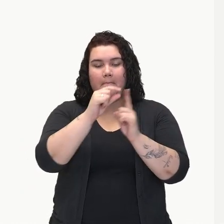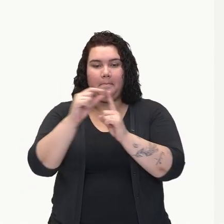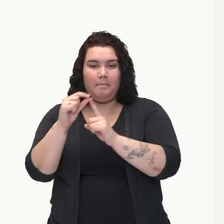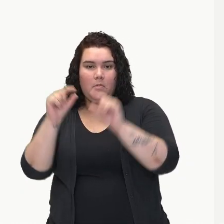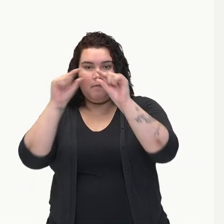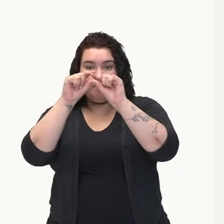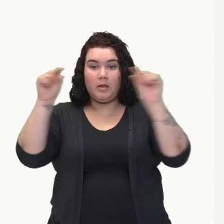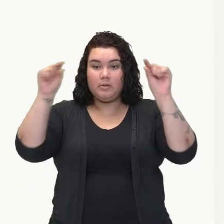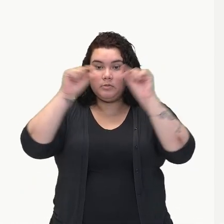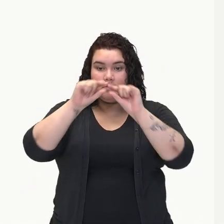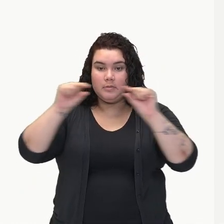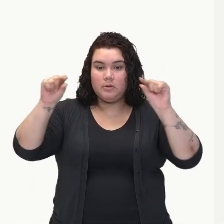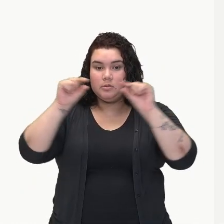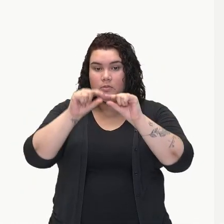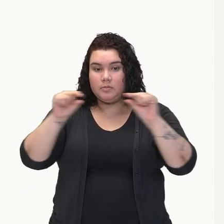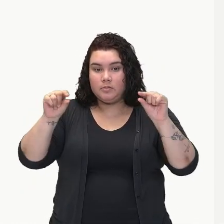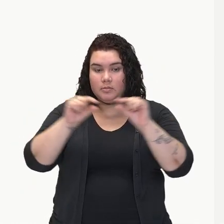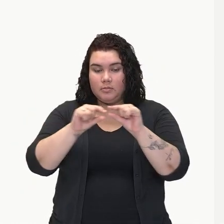versos desse